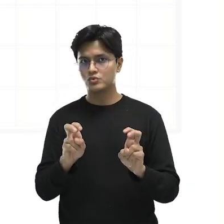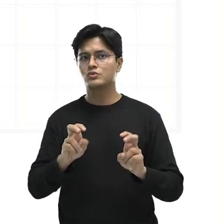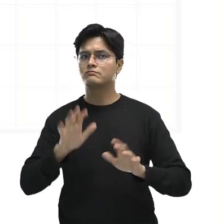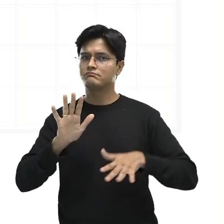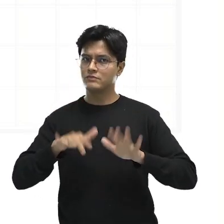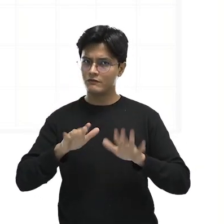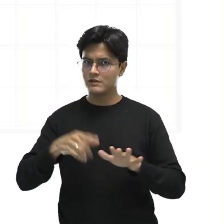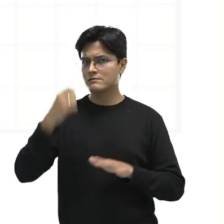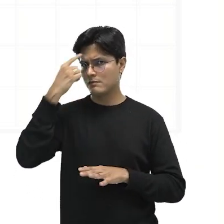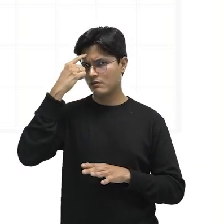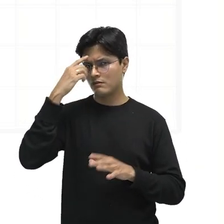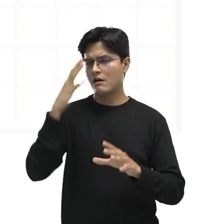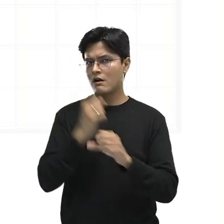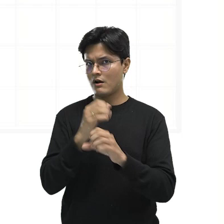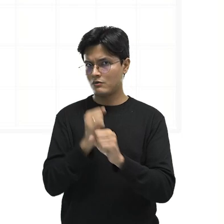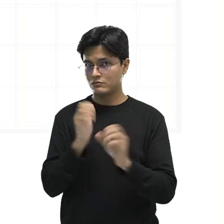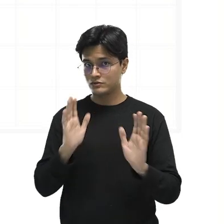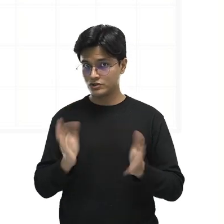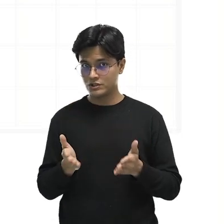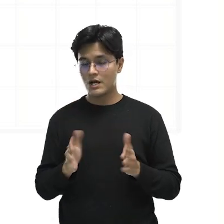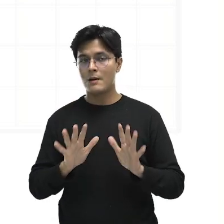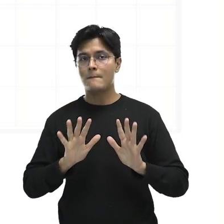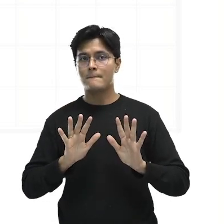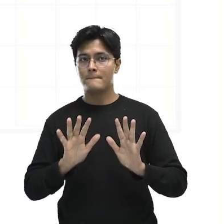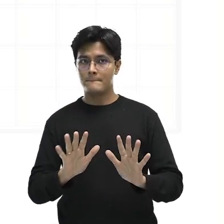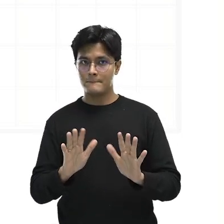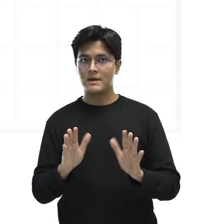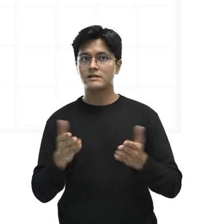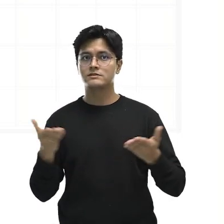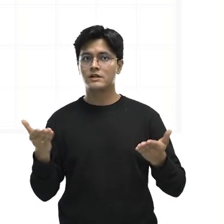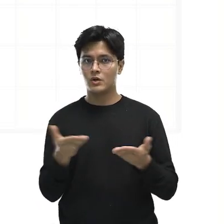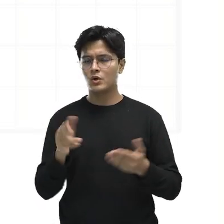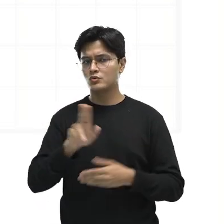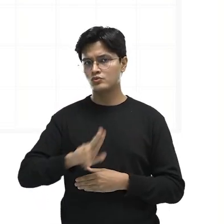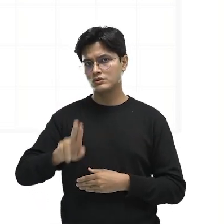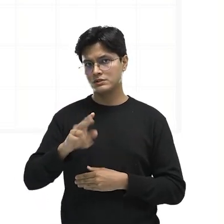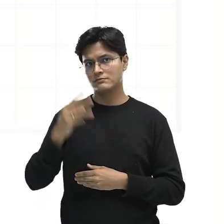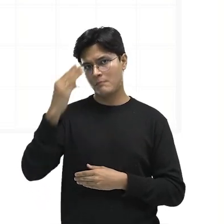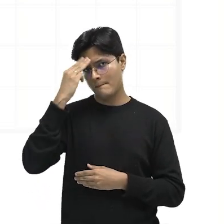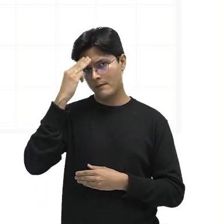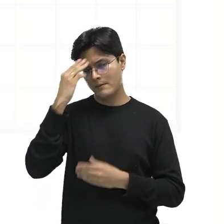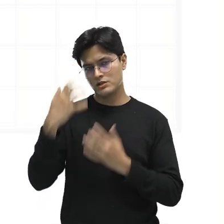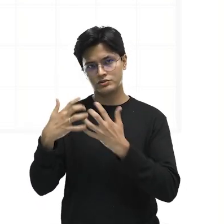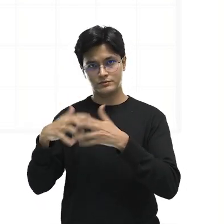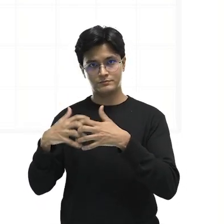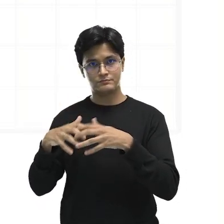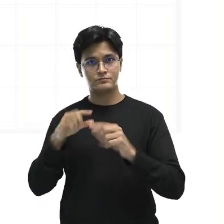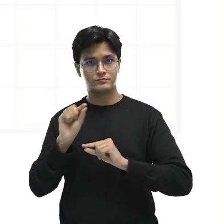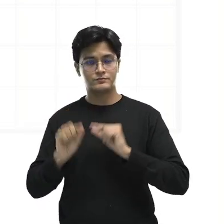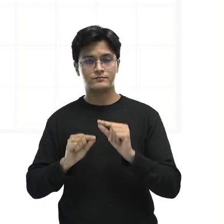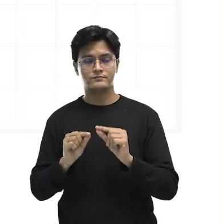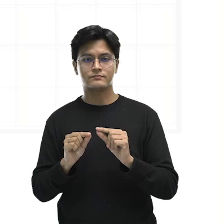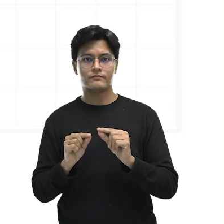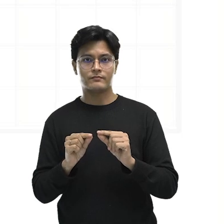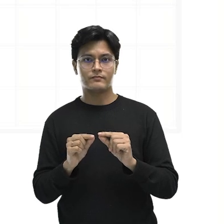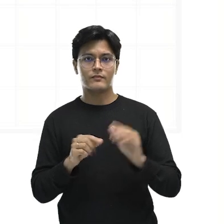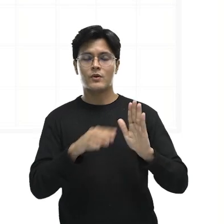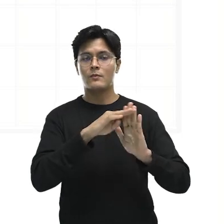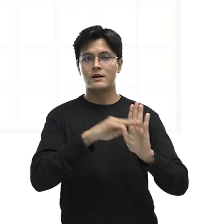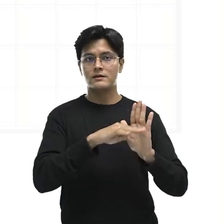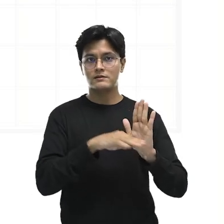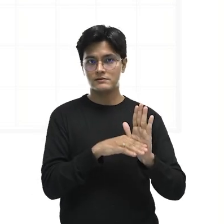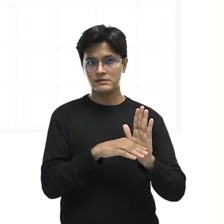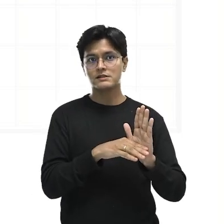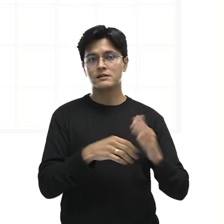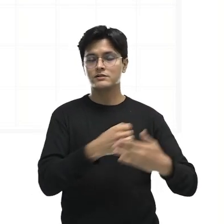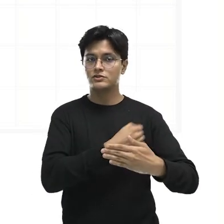pela lógica, inclusive, né? Vamos fazer pela lógica primeiro, depois a gente comprova? Uma receita de bolo precisa de 3